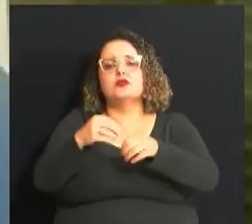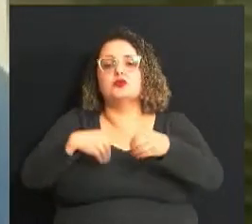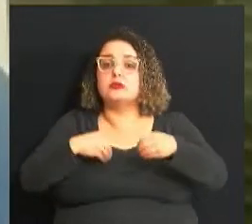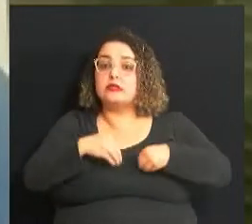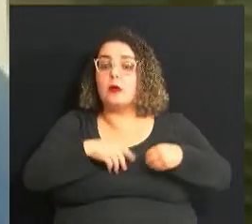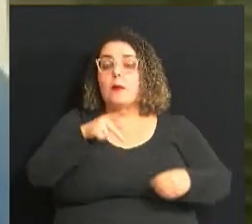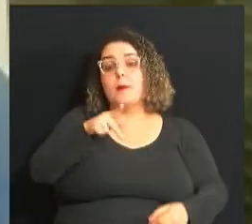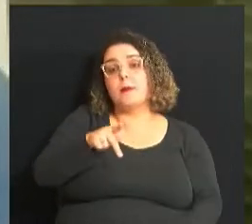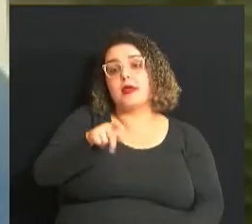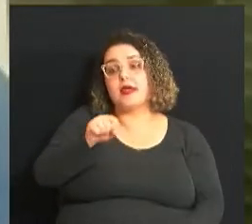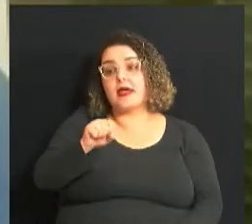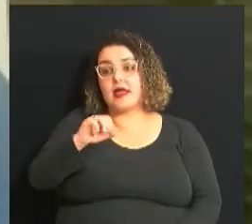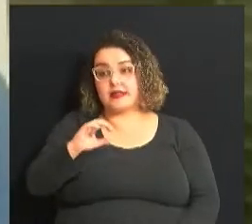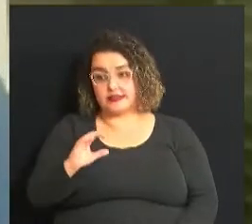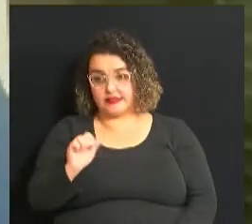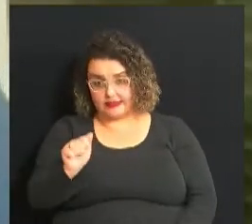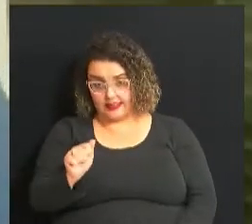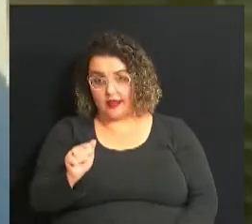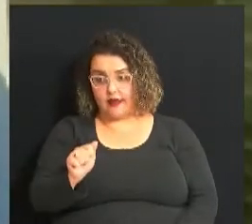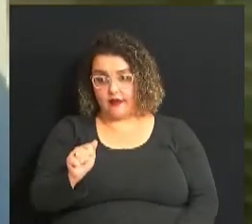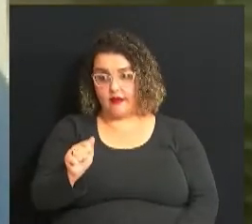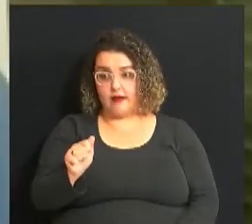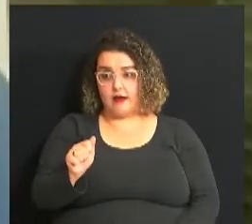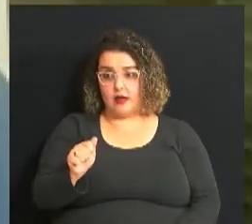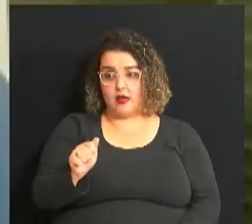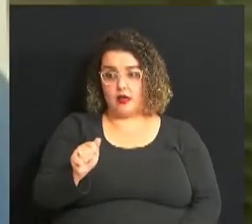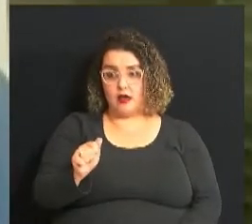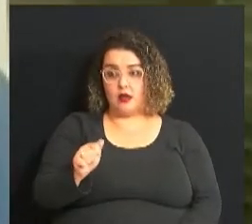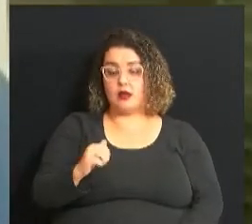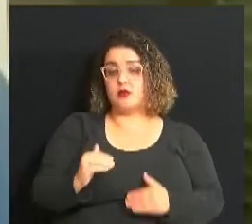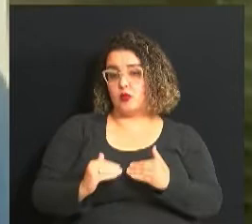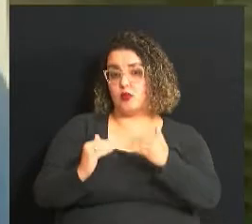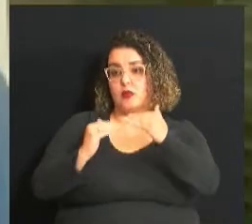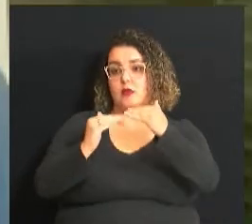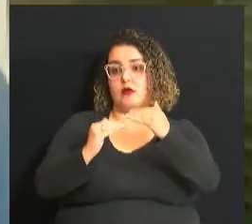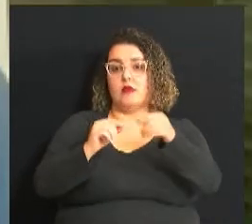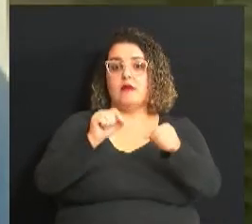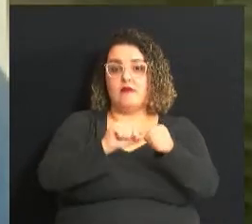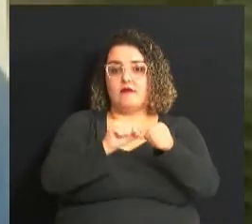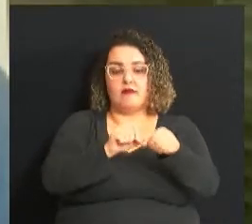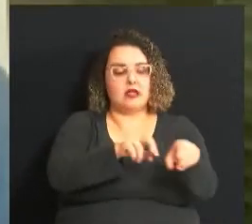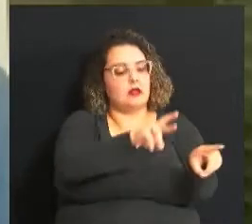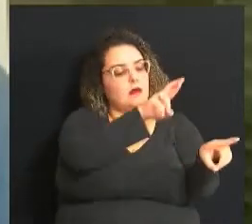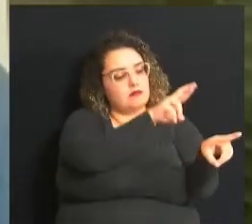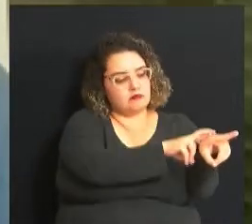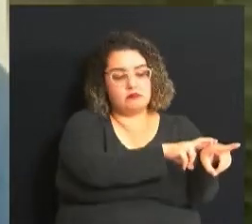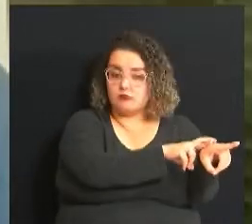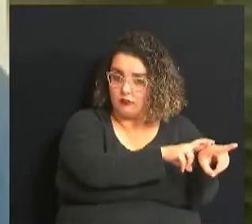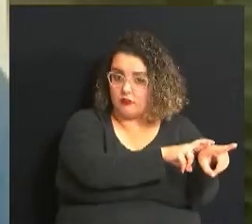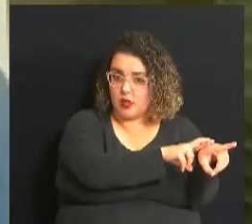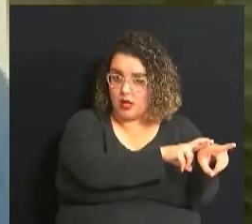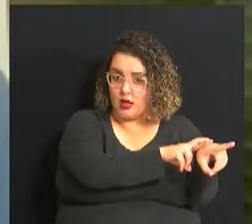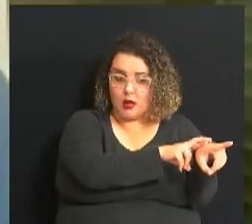antígeno específico da próstata, que é uma substância produzida pela próstata. Quanto maior a quantidade dessa